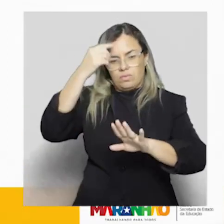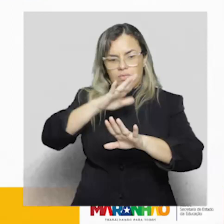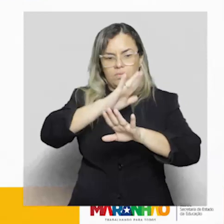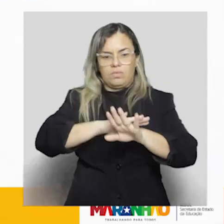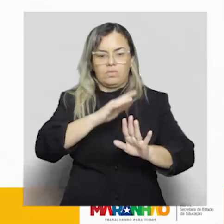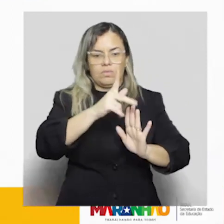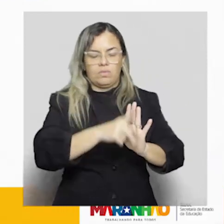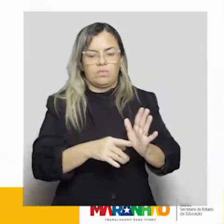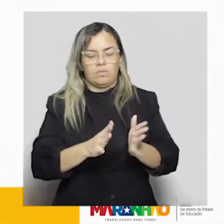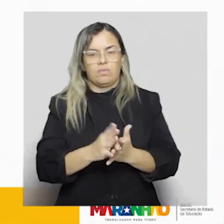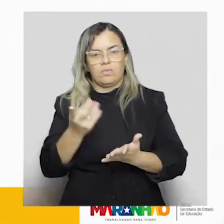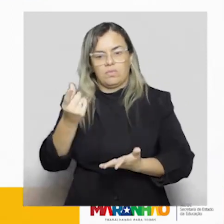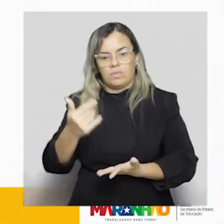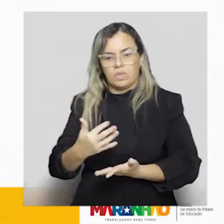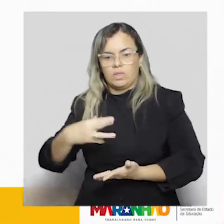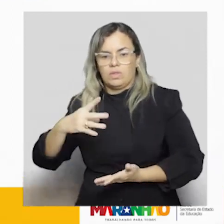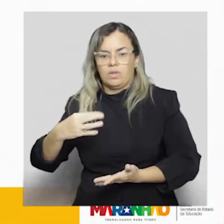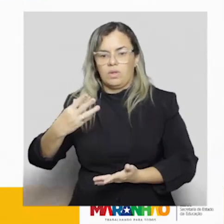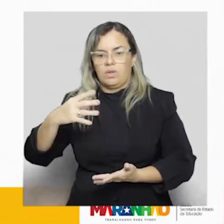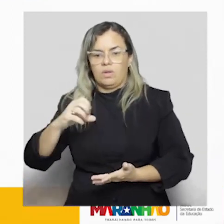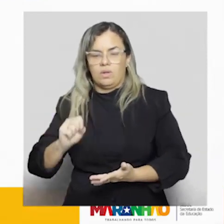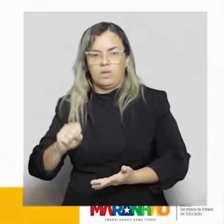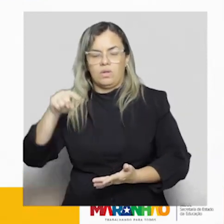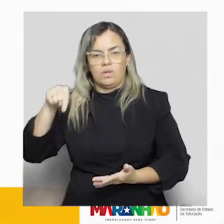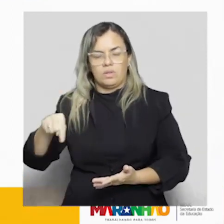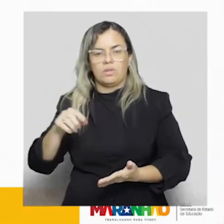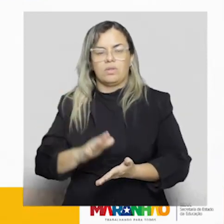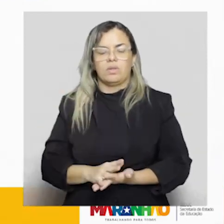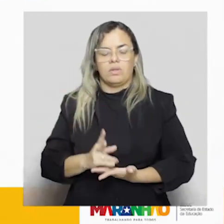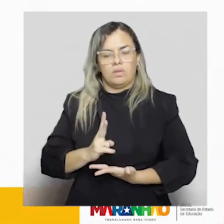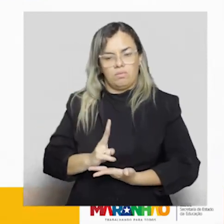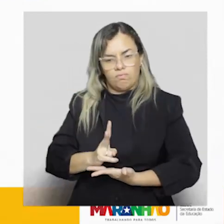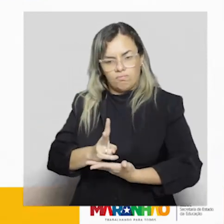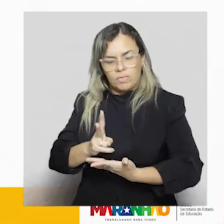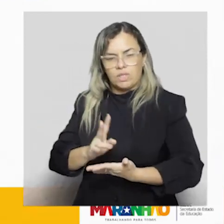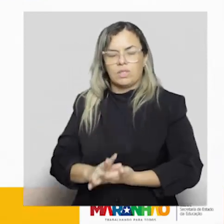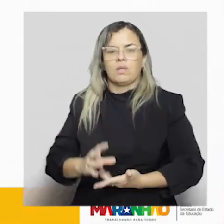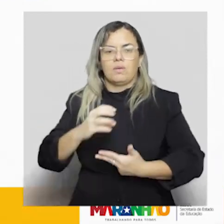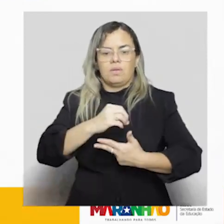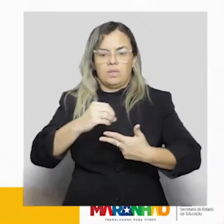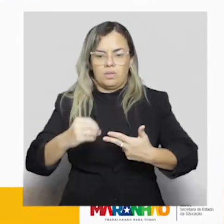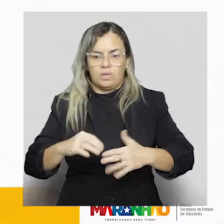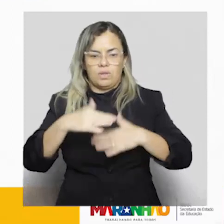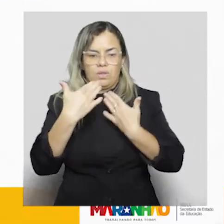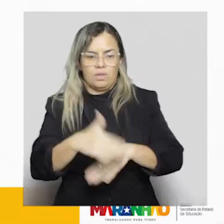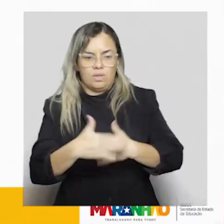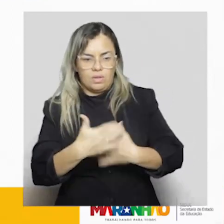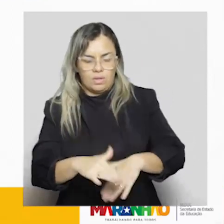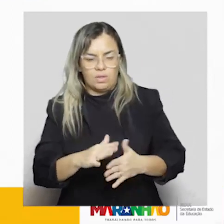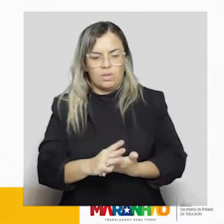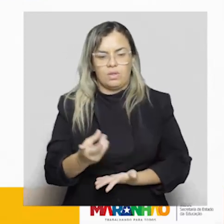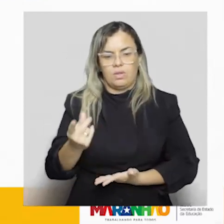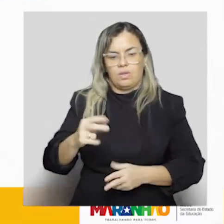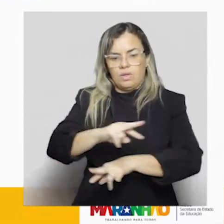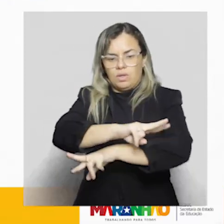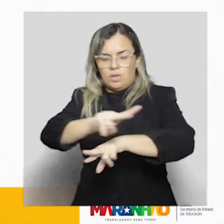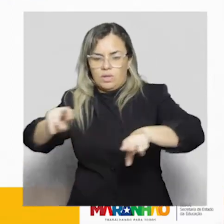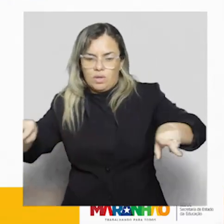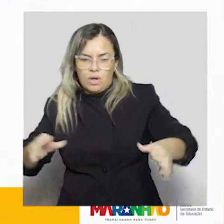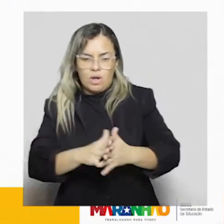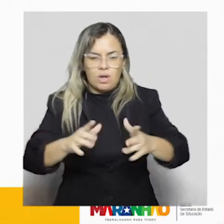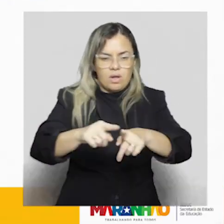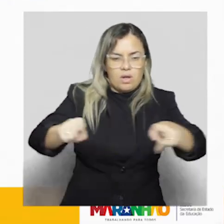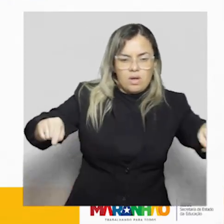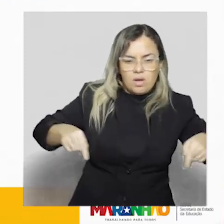projeto Cédula de Cildo Meirelles, esse nome está presente constantemente no Enem, Cédula de Dinheiro, em diversas galerias e museus do